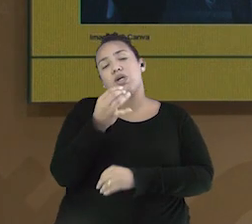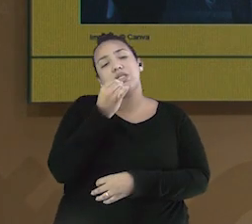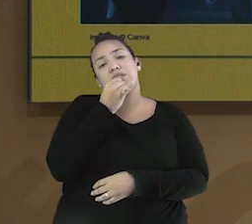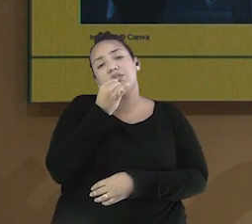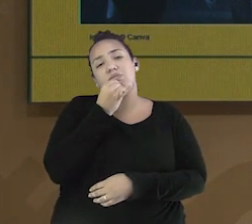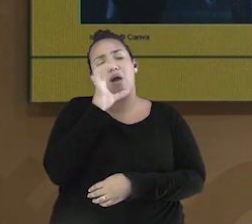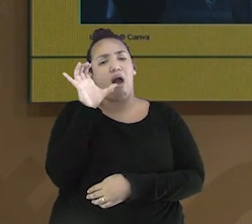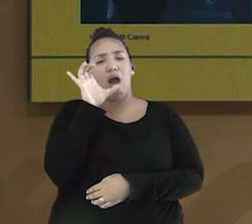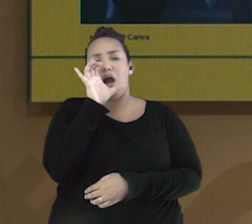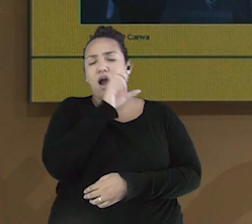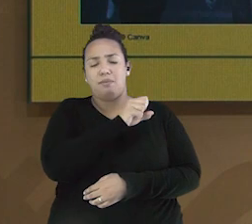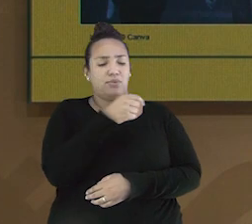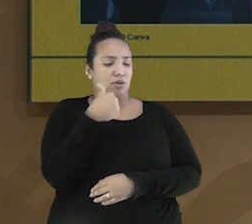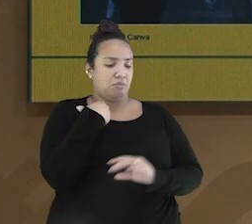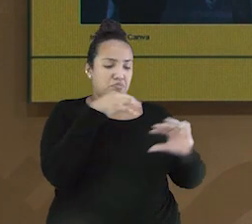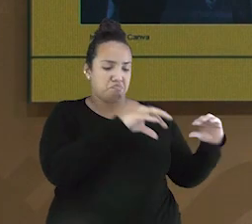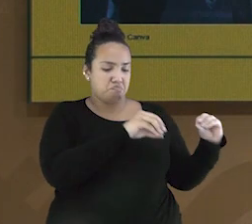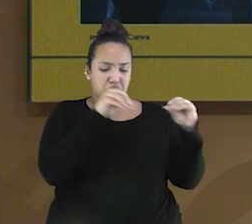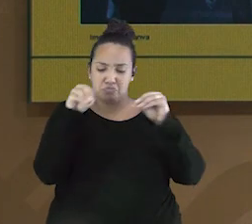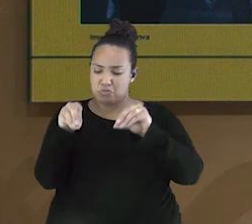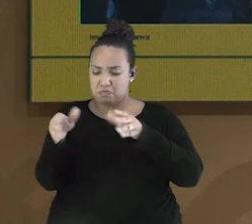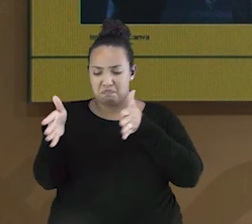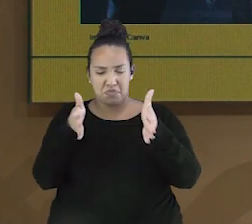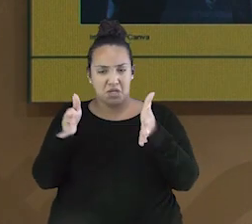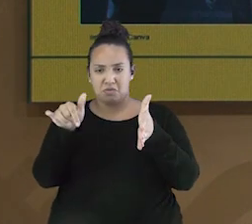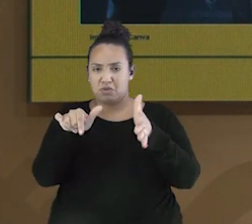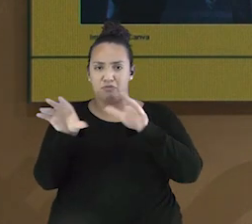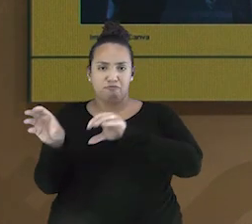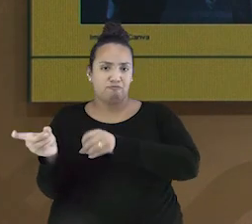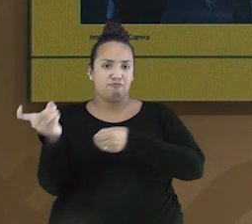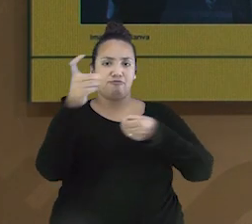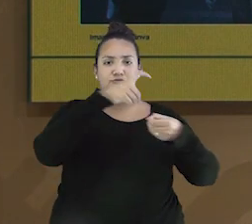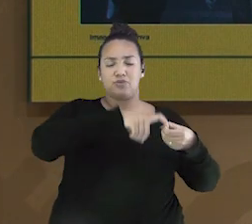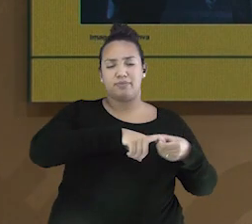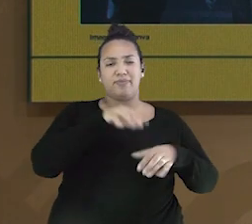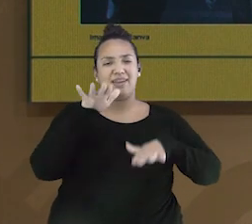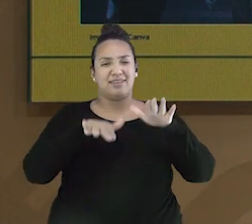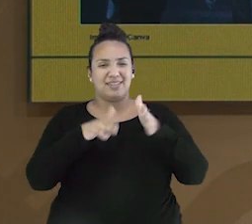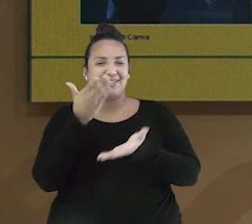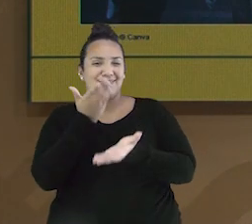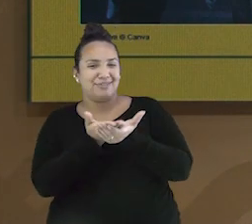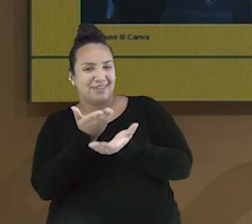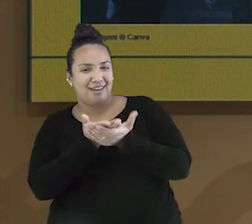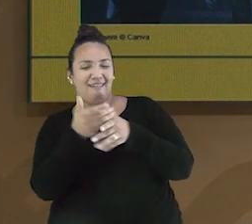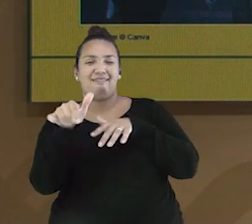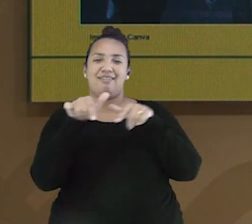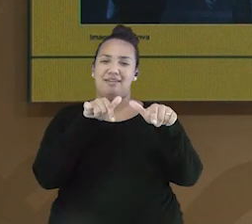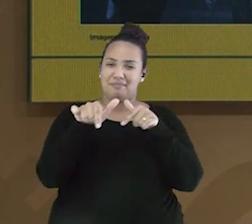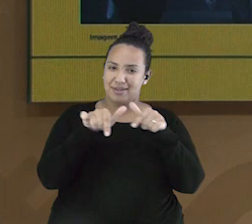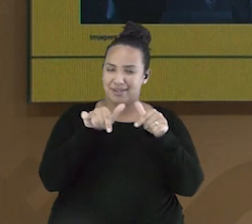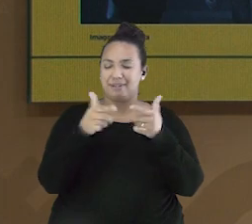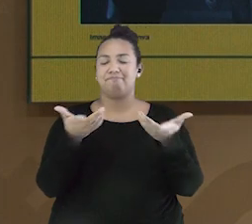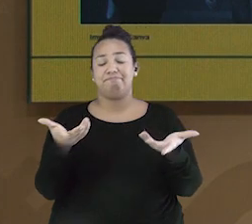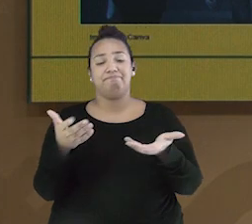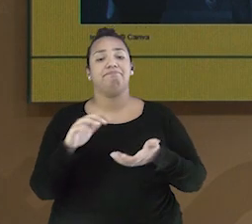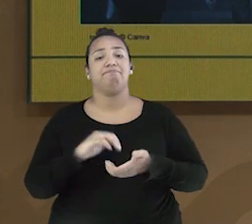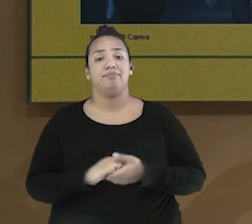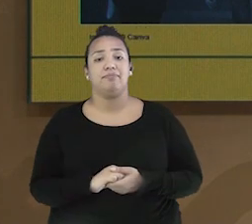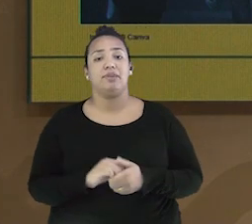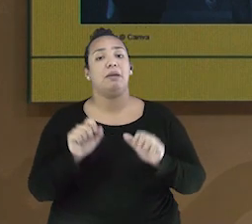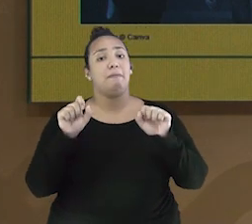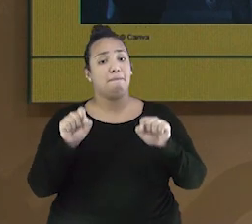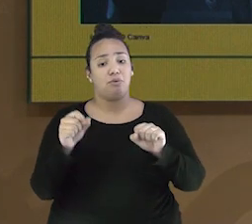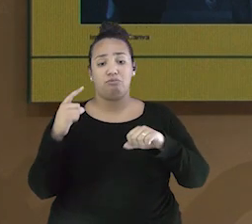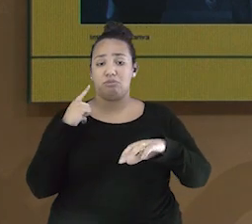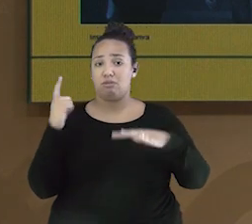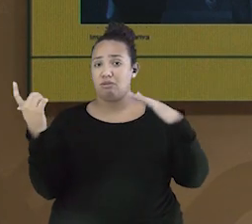temporária, quando uma pessoa se muda apenas por um período, muitas vezes para estudar ou trabalhar. E as pessoas migram por